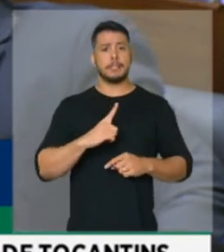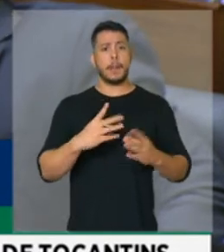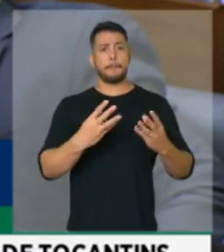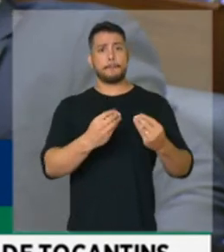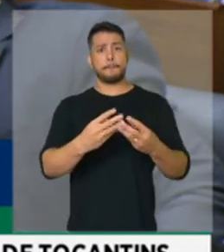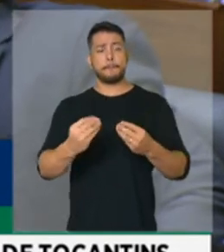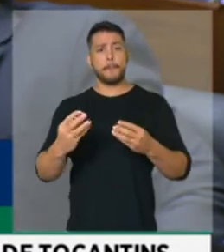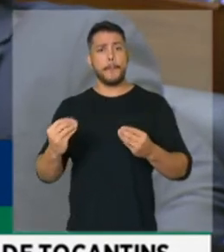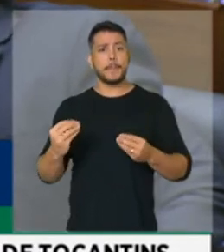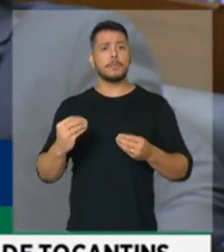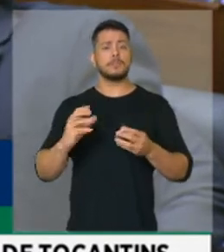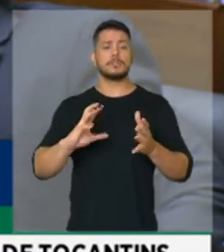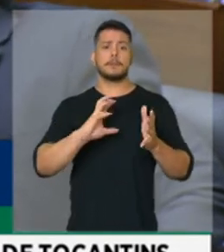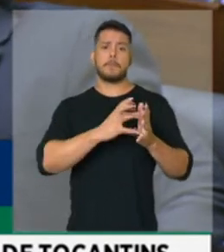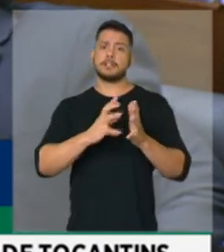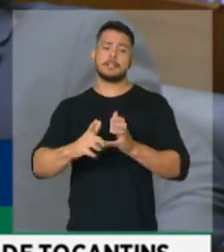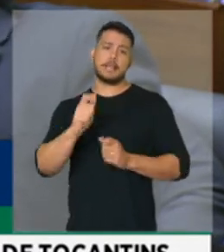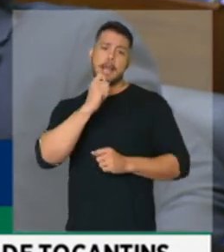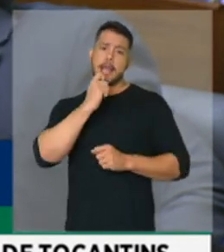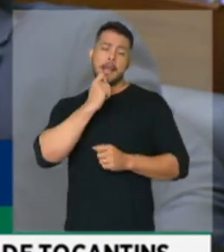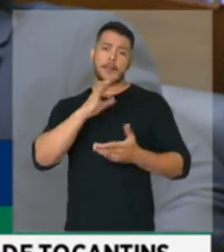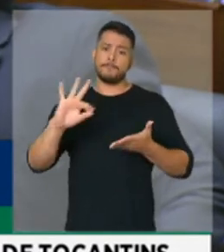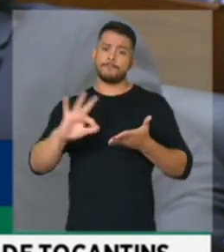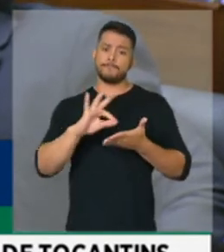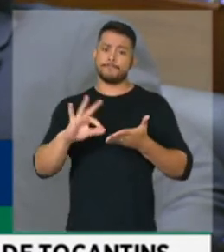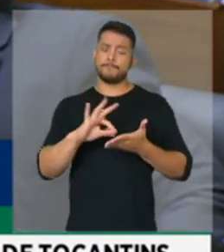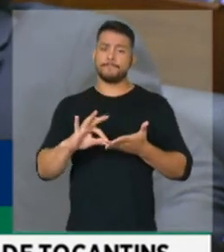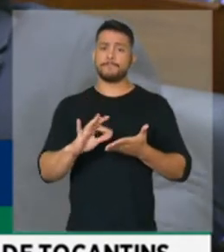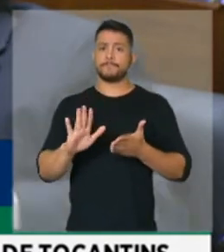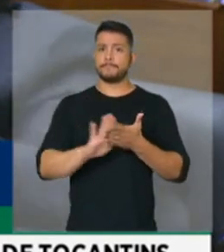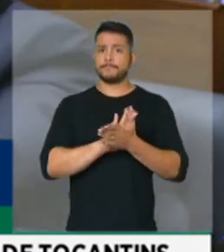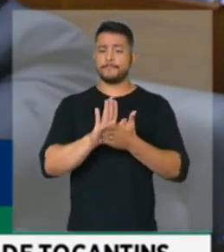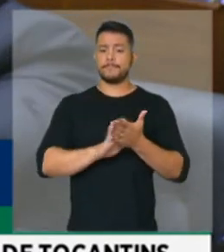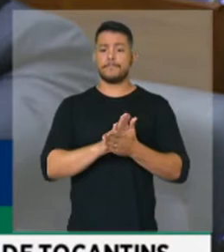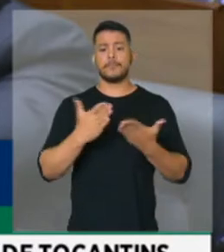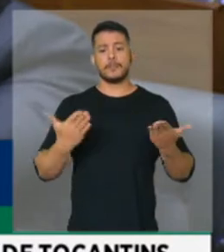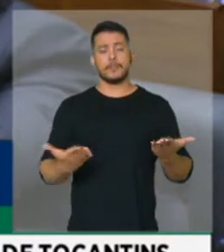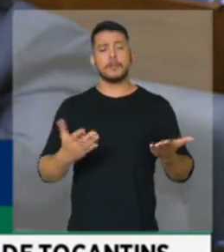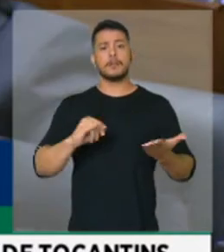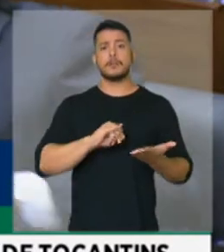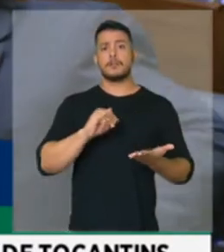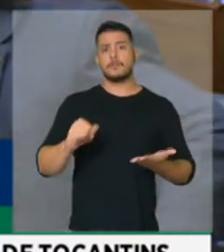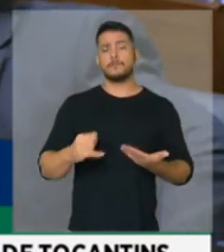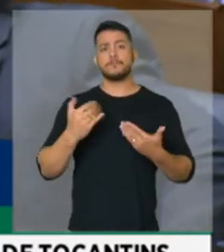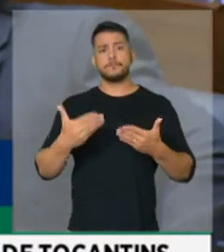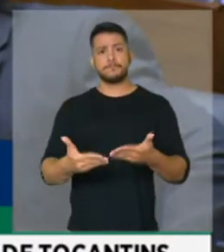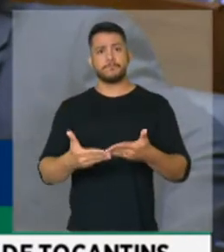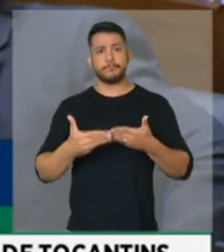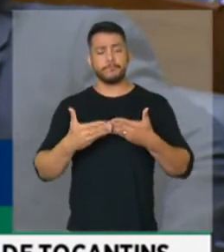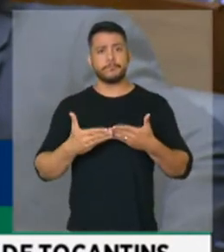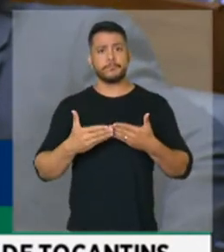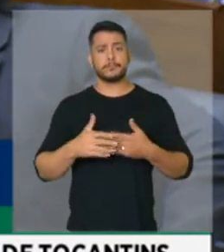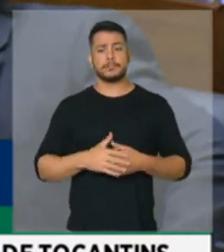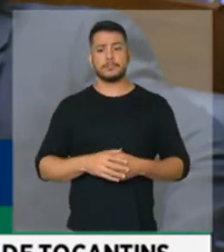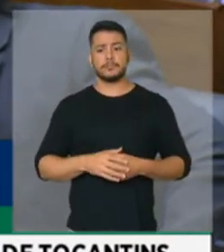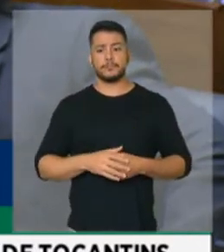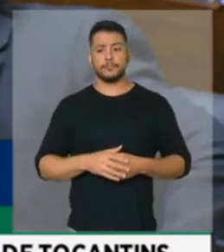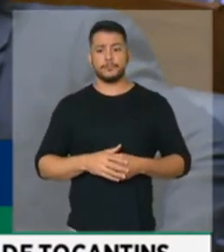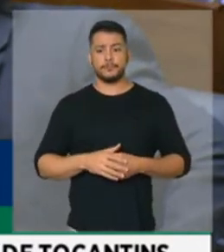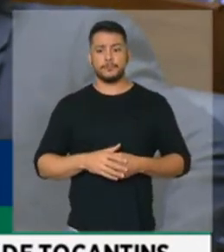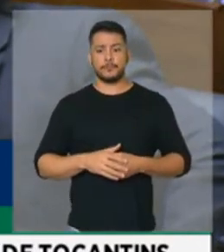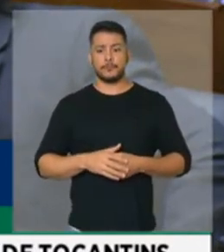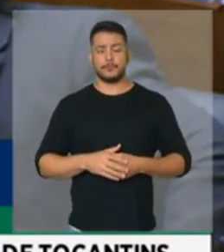conseguindo atingir as assinaturas. Então, esse é o apelo, independente do mérito, para que as emendas